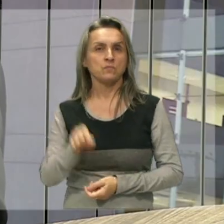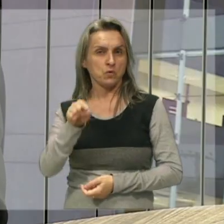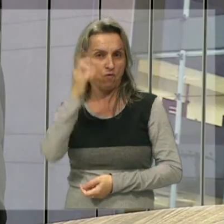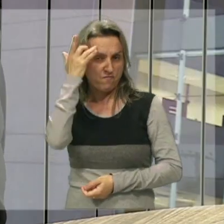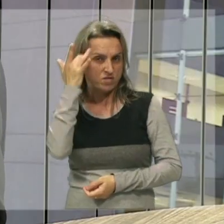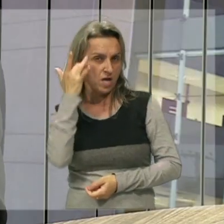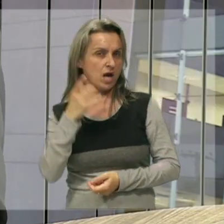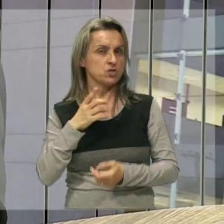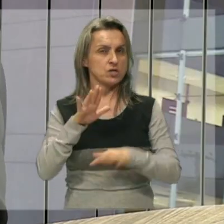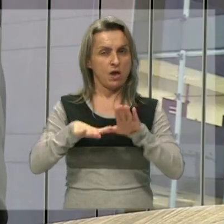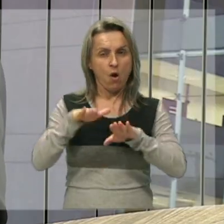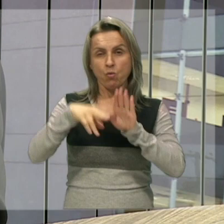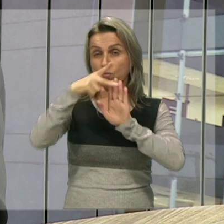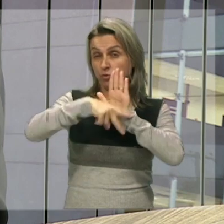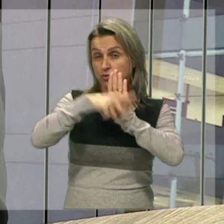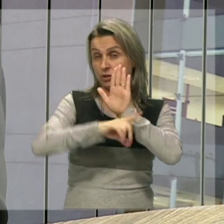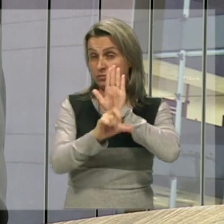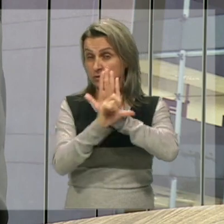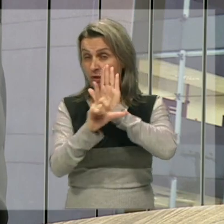lei no Congresso que passar,